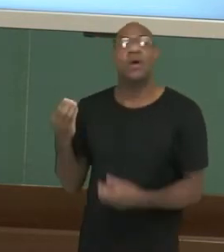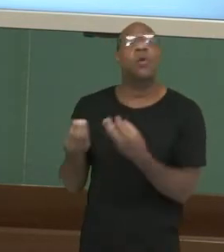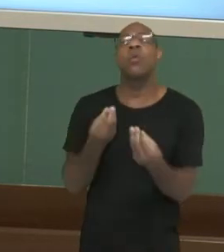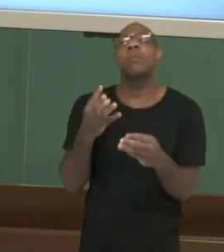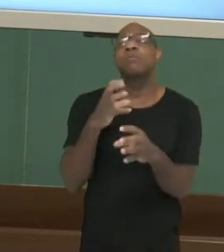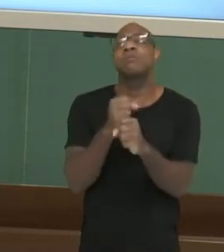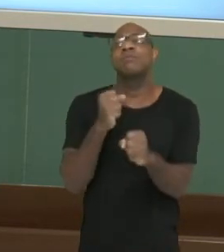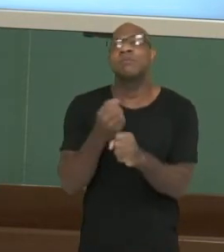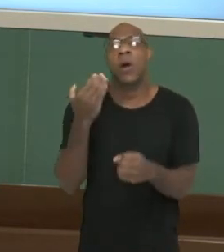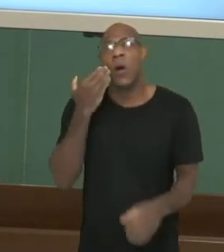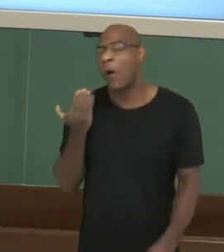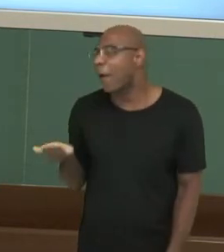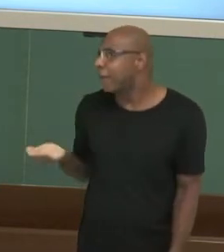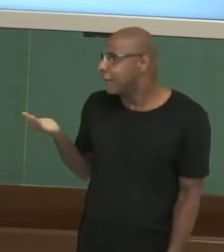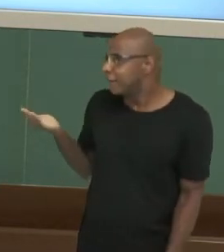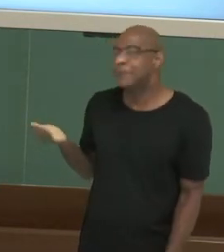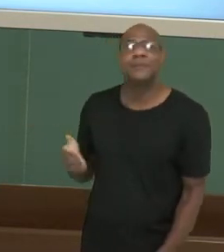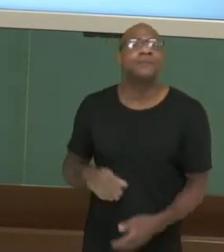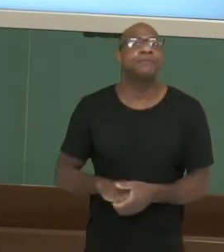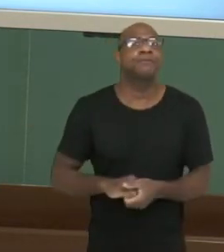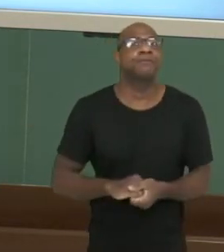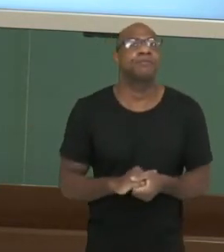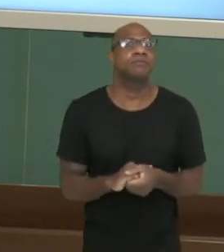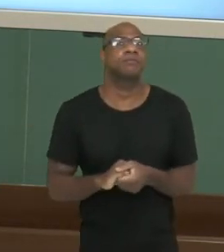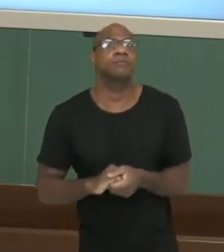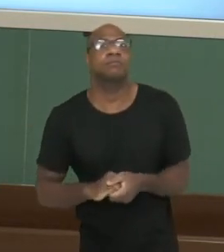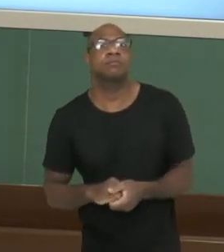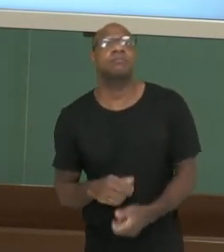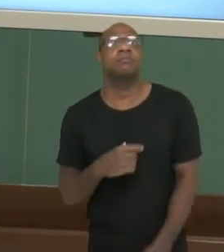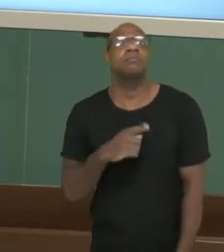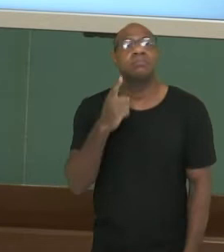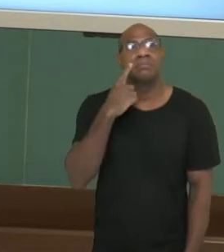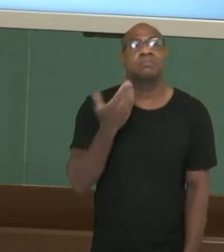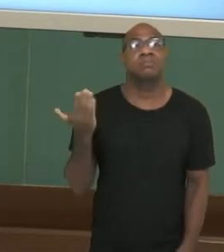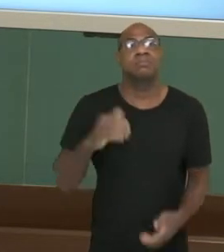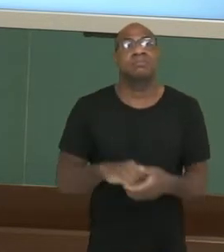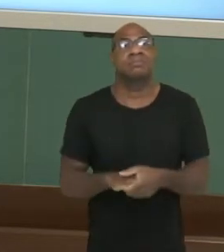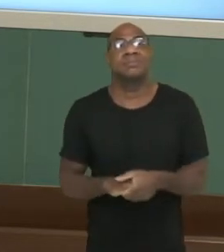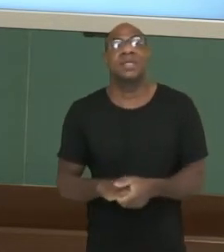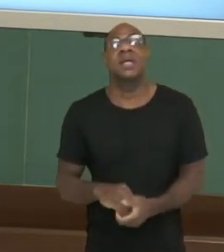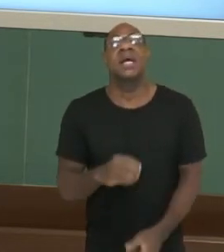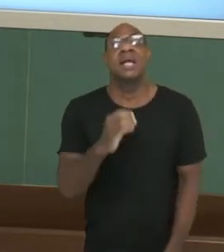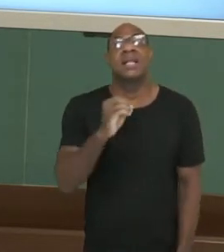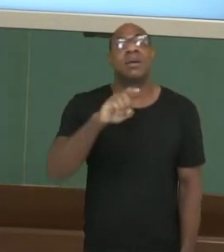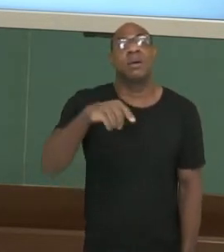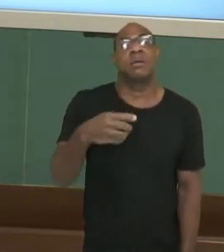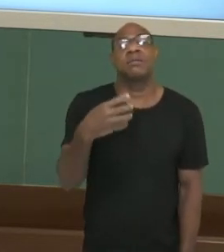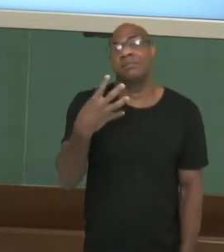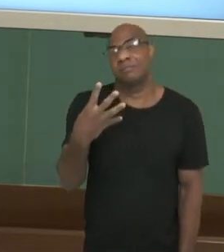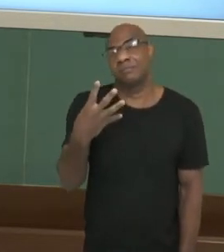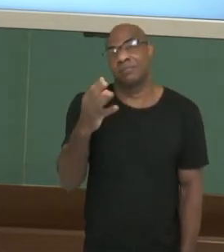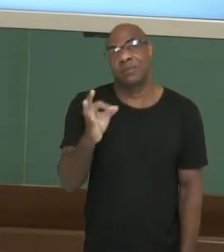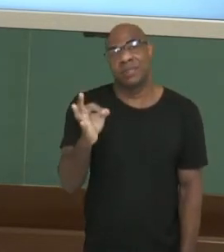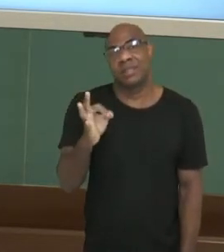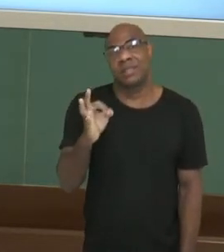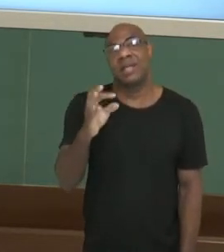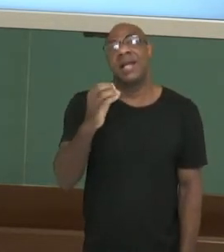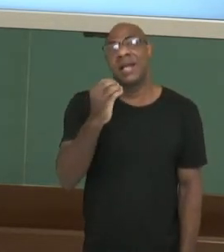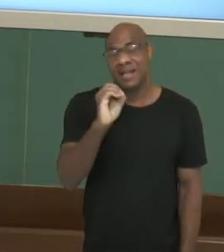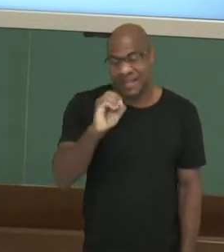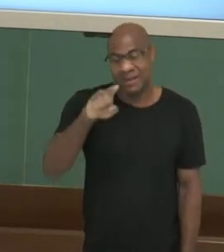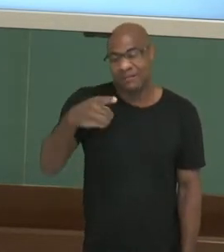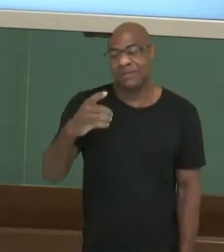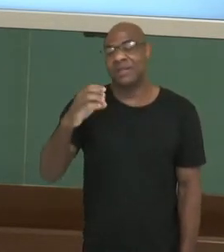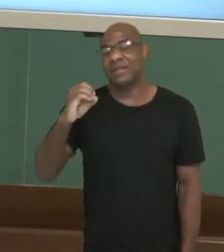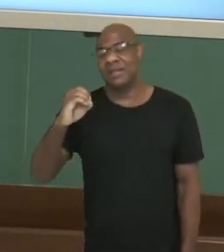conta? Então, olha lá. O decimal 0,4 por 100 é 0,04. Então, cuidado com esse monte de